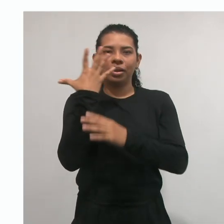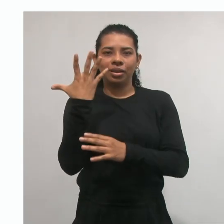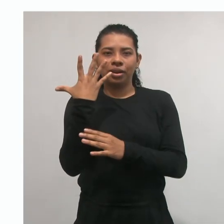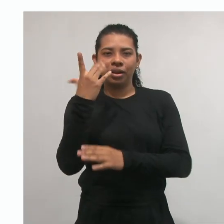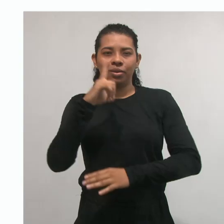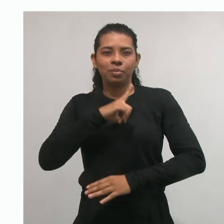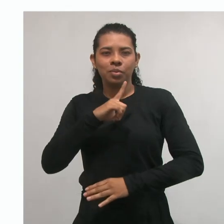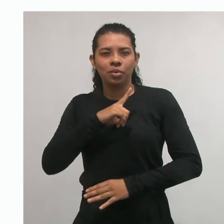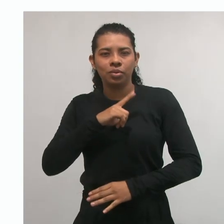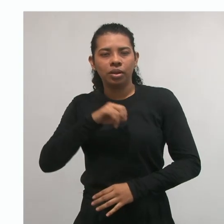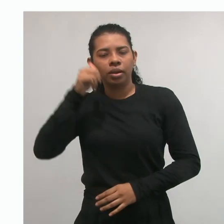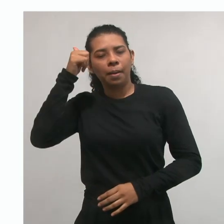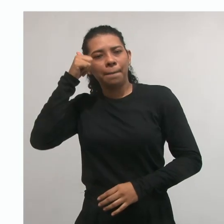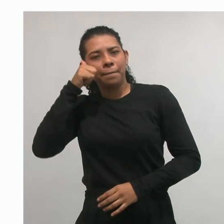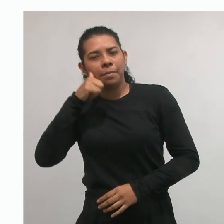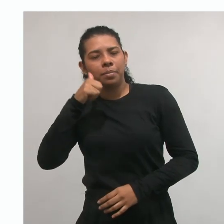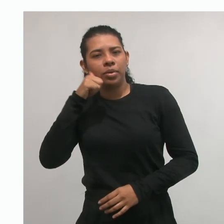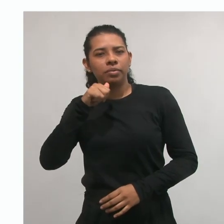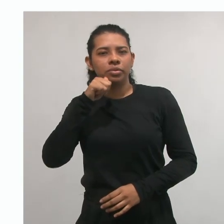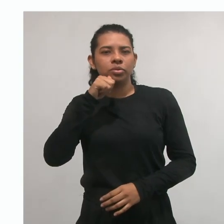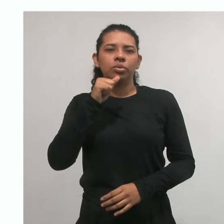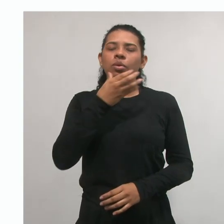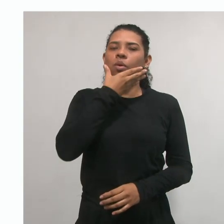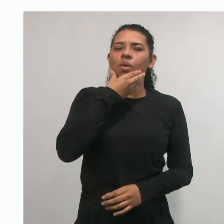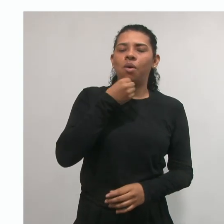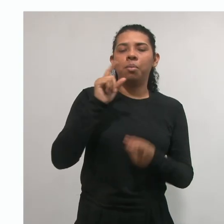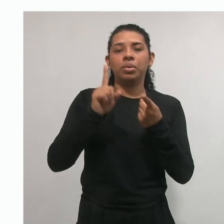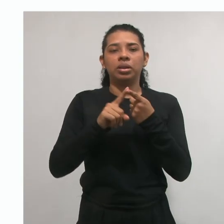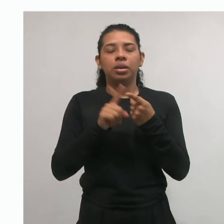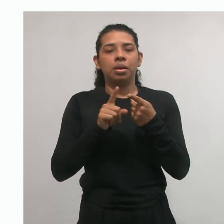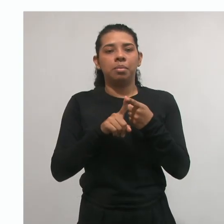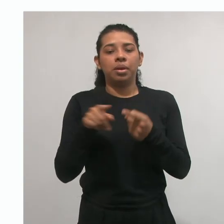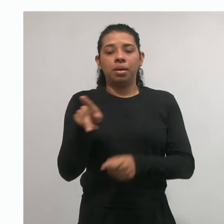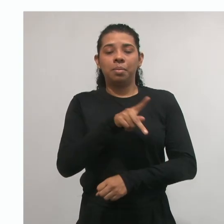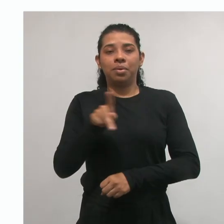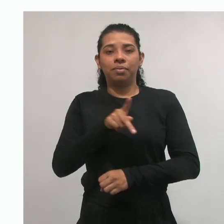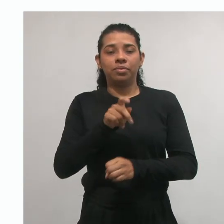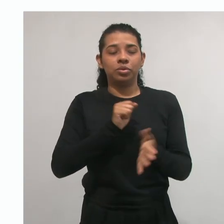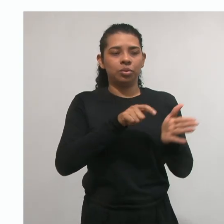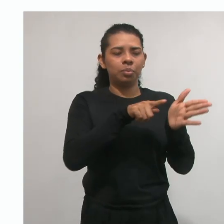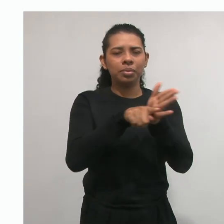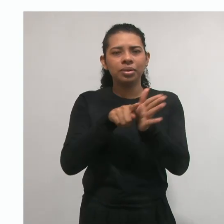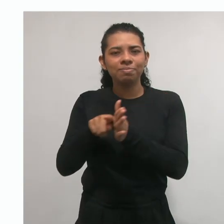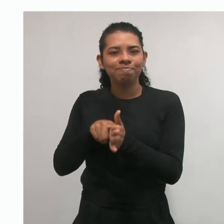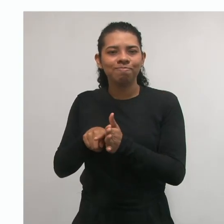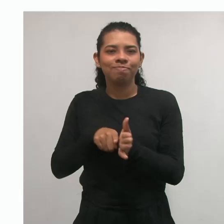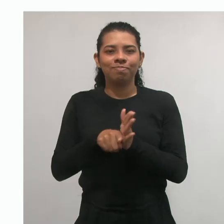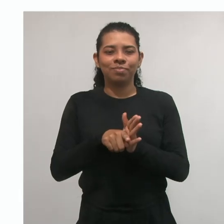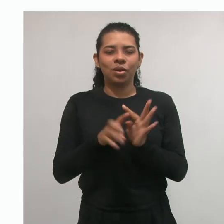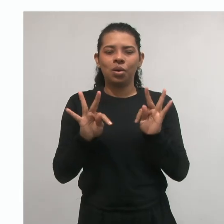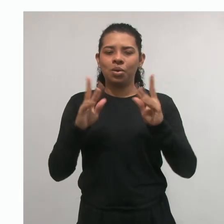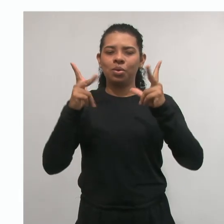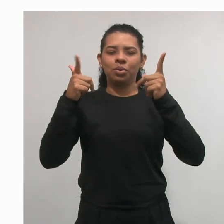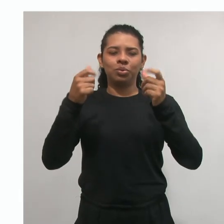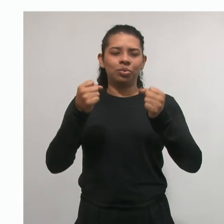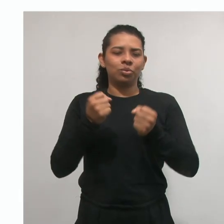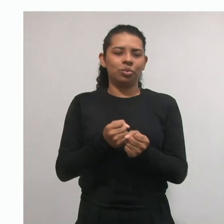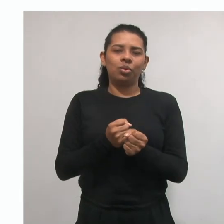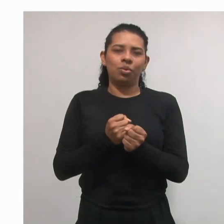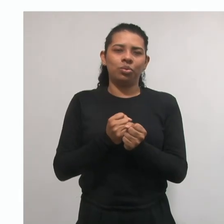teóricas e pesquisadoras de diversas disciplinas, né? Então, especialmente as disciplinas de humanas, a